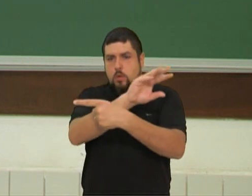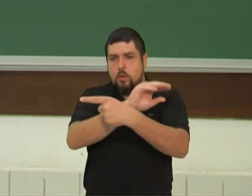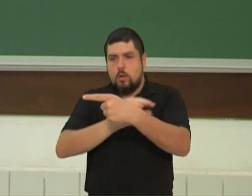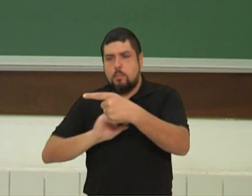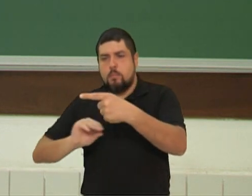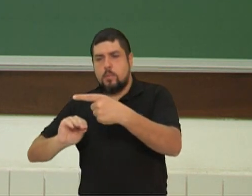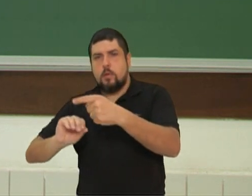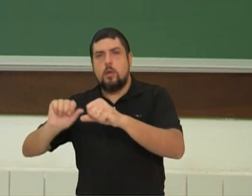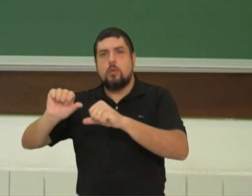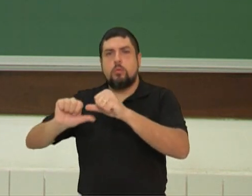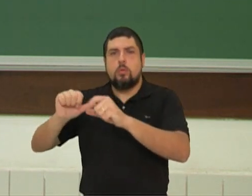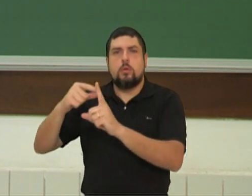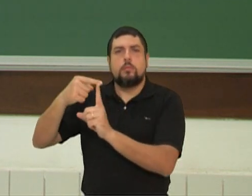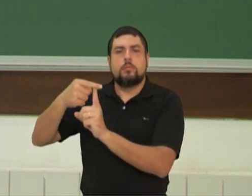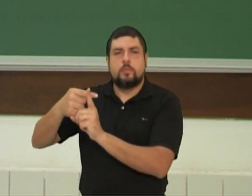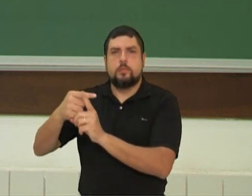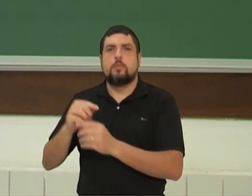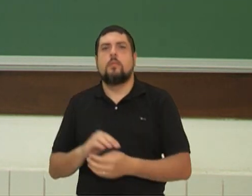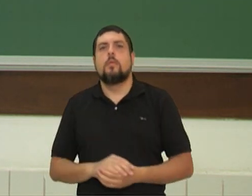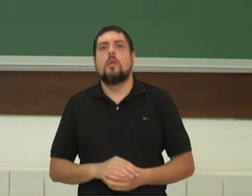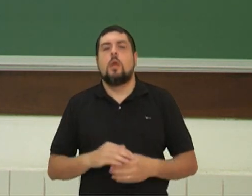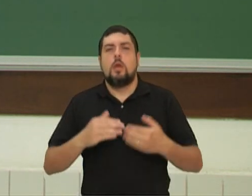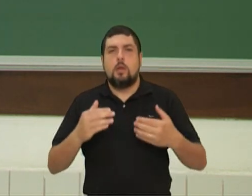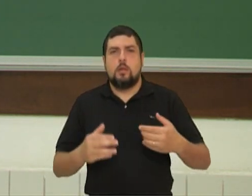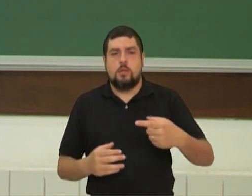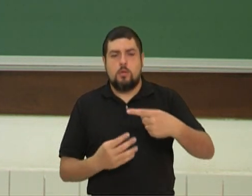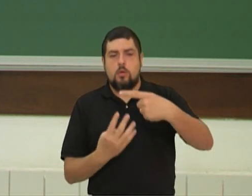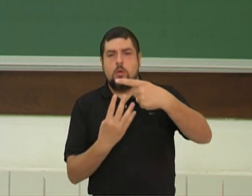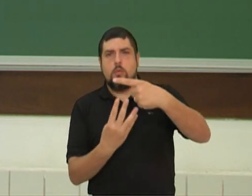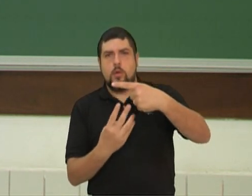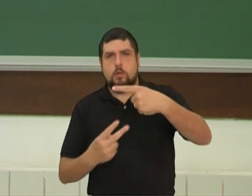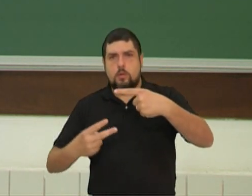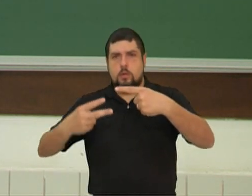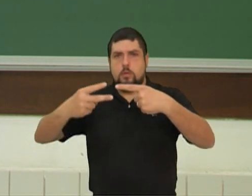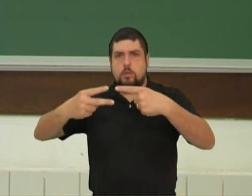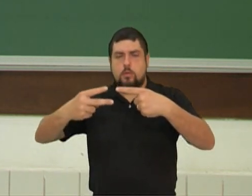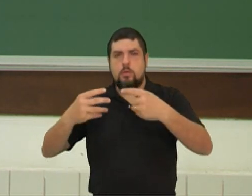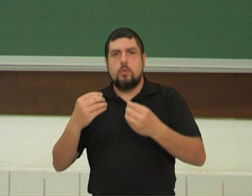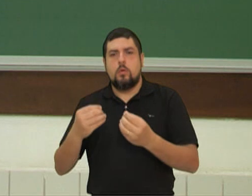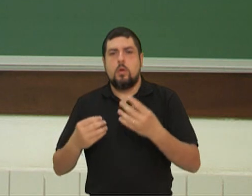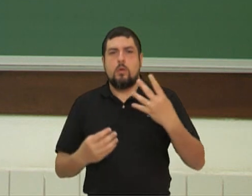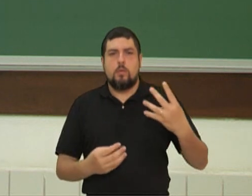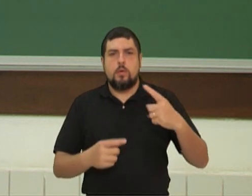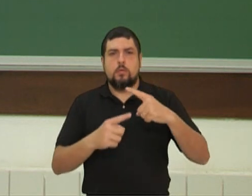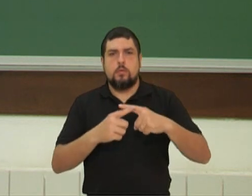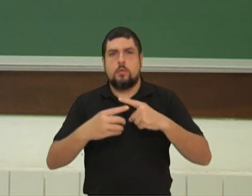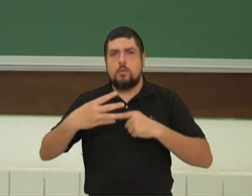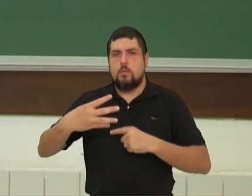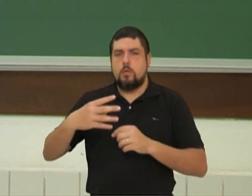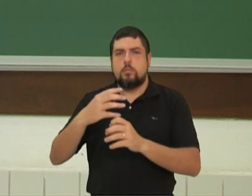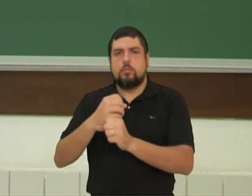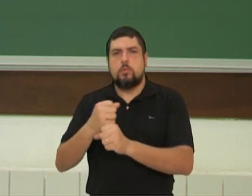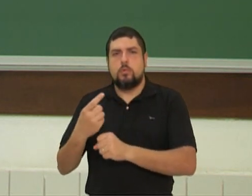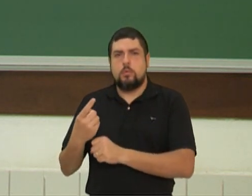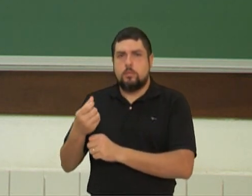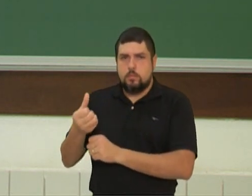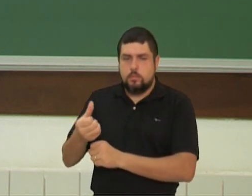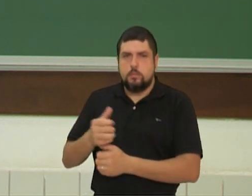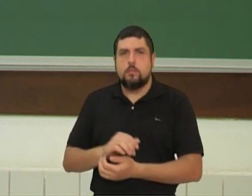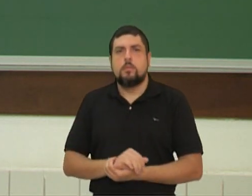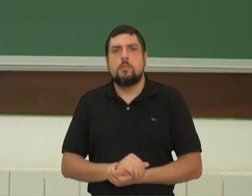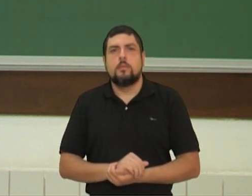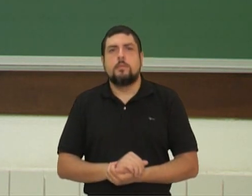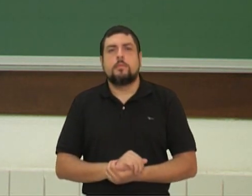denominador da fração. E 4 elevado a 2 não tem erro, né? 4 vezes 4 são 16.